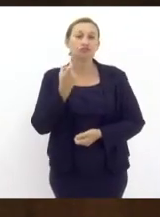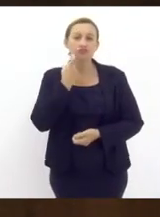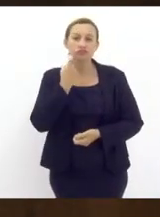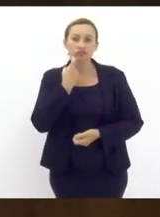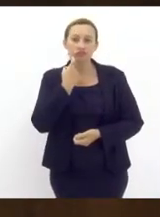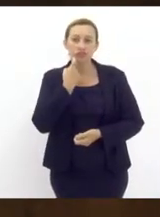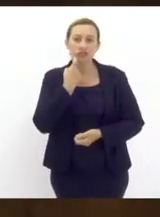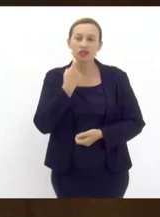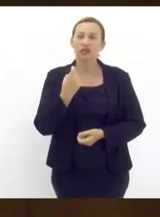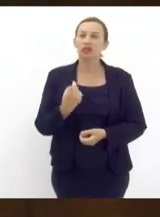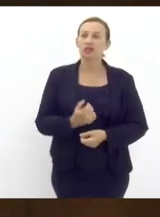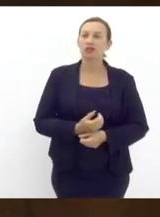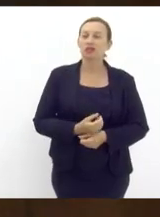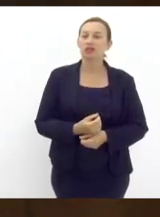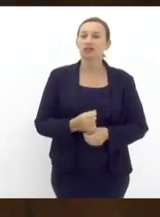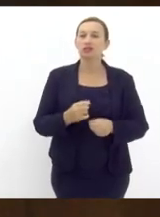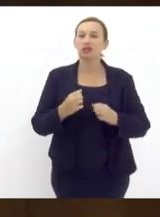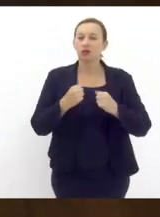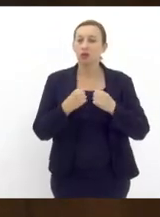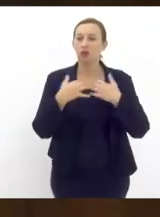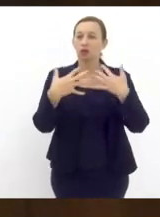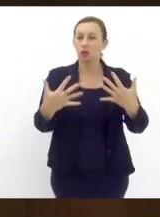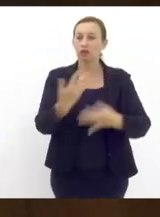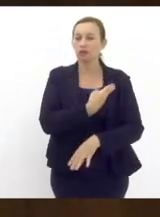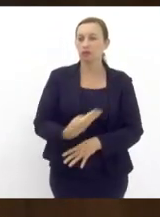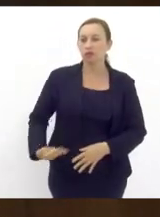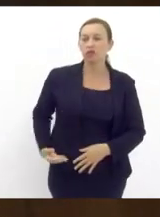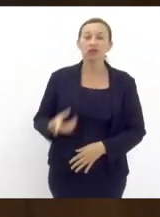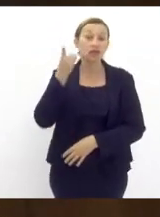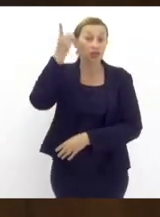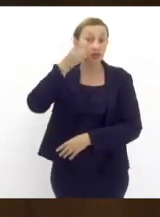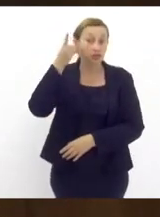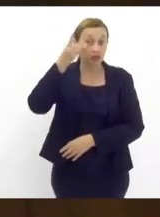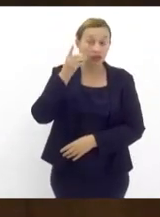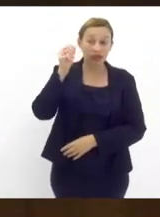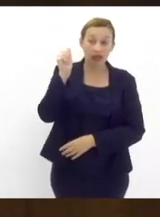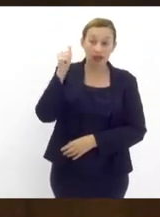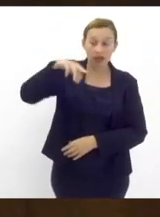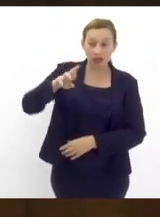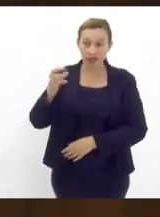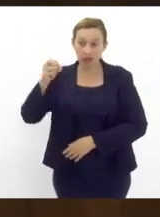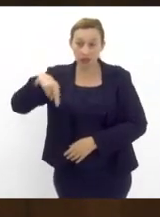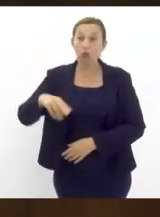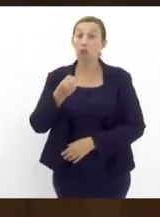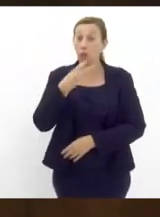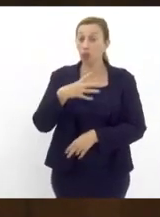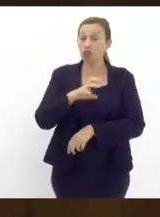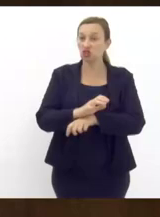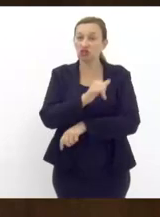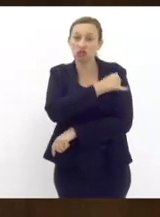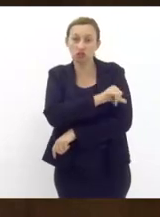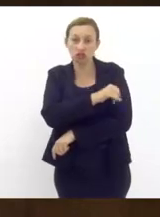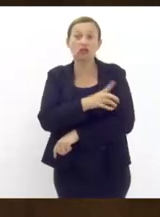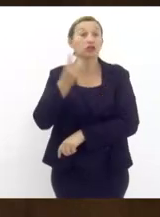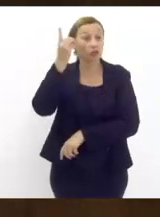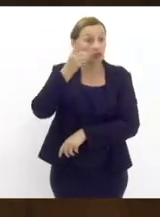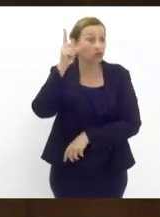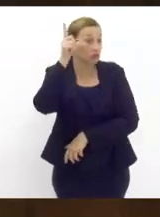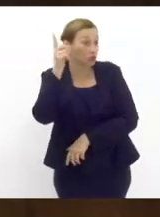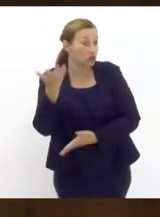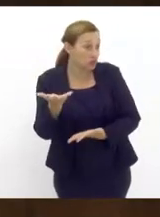estaremos realizando uma audiência pública Deputado Anderson Moraes De grande valia para o estado do Rio de Janeiro Deputado Lucinha